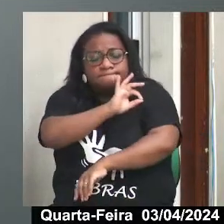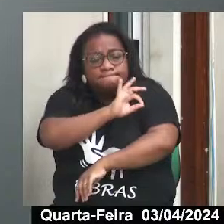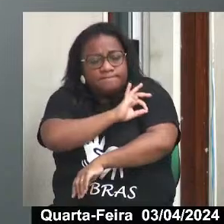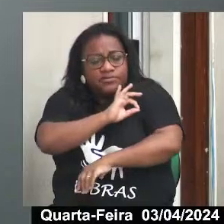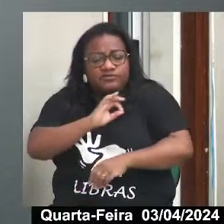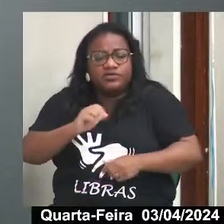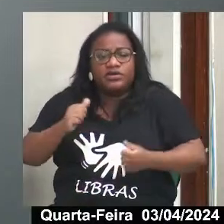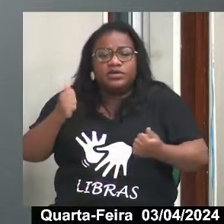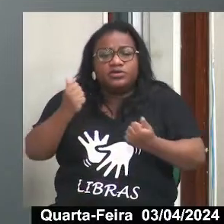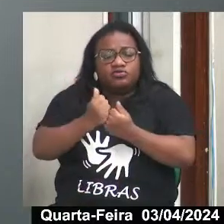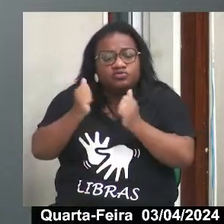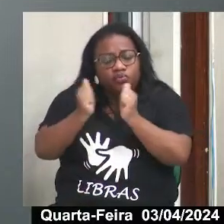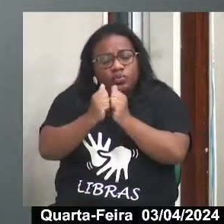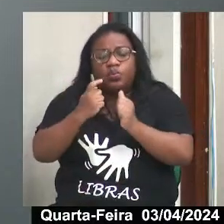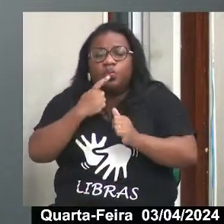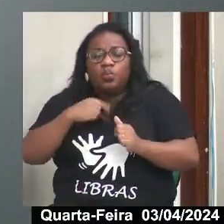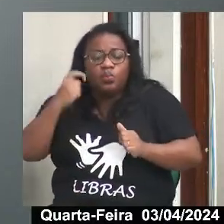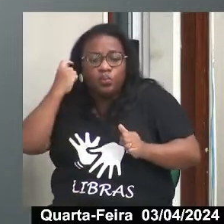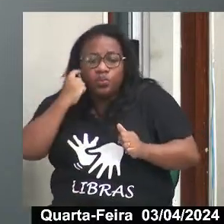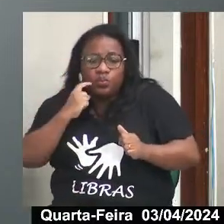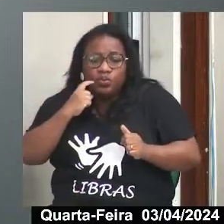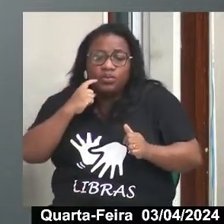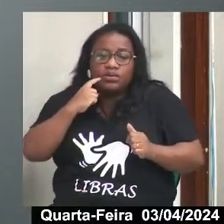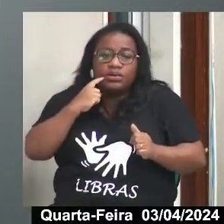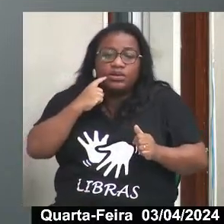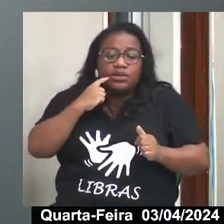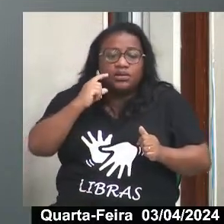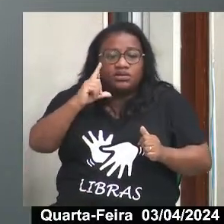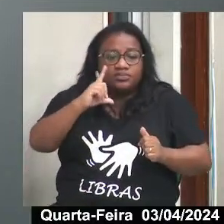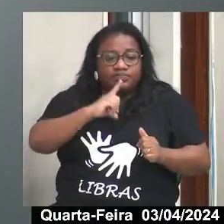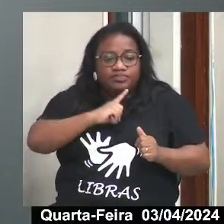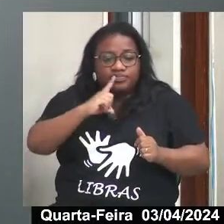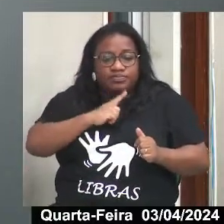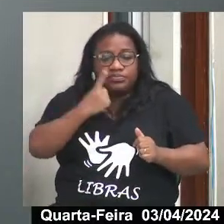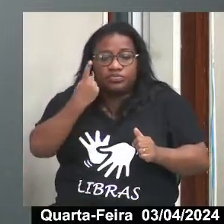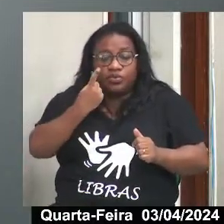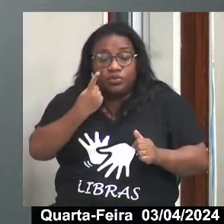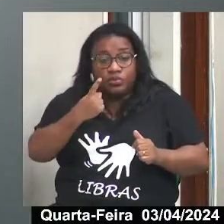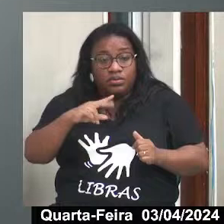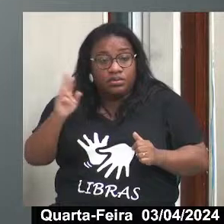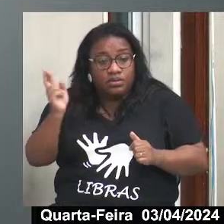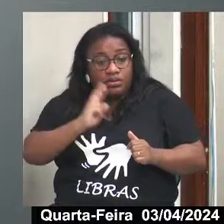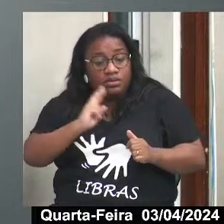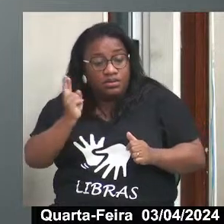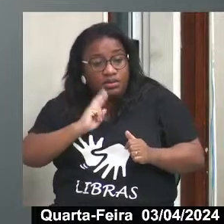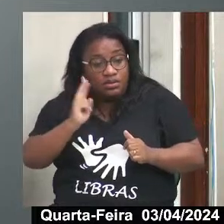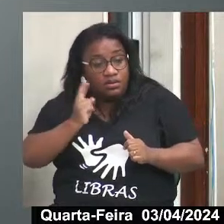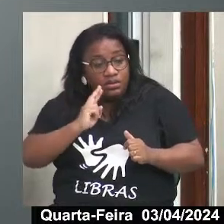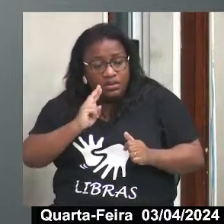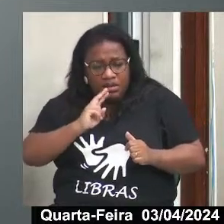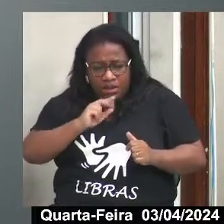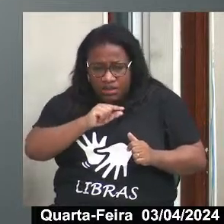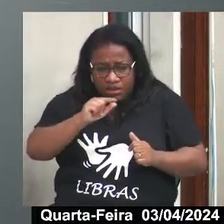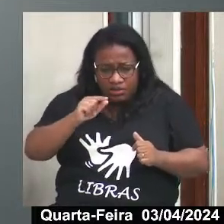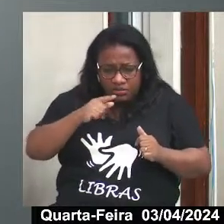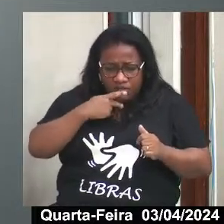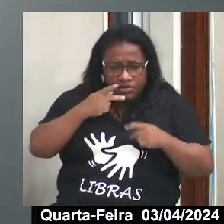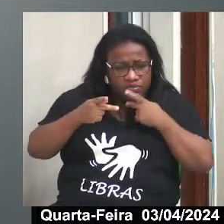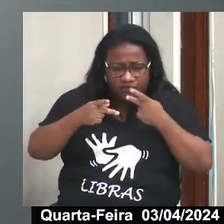nosso vice Hugo Prado, que agora vai disponibilizar de uma janta a R$1. Isso o senhor não